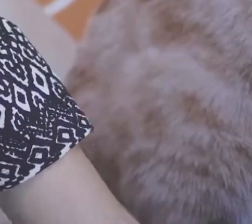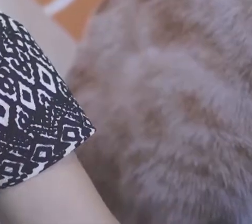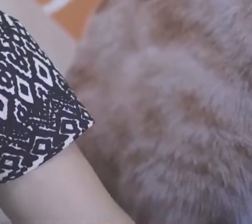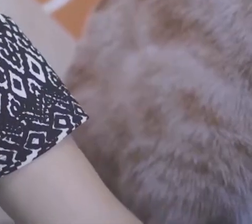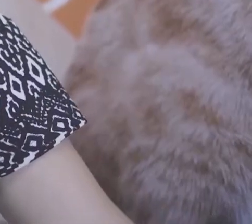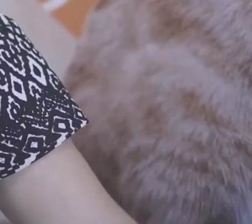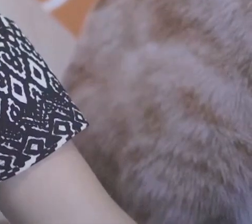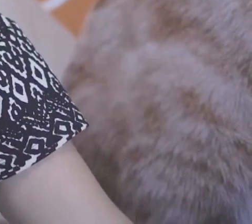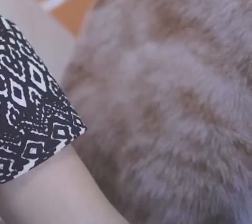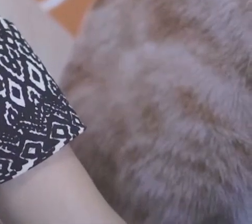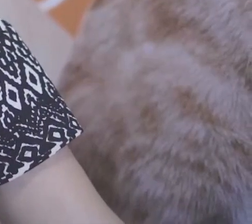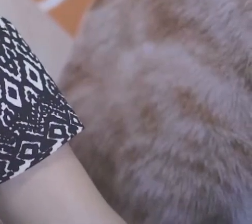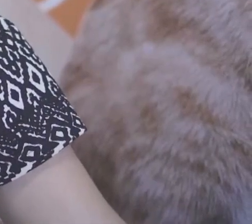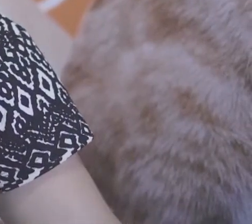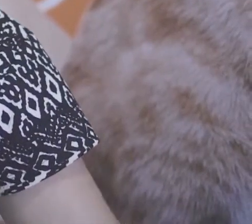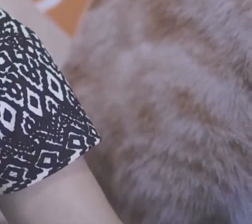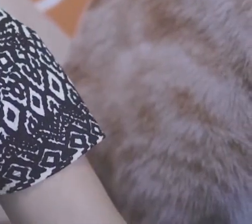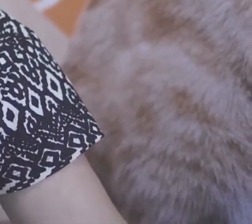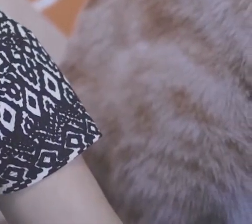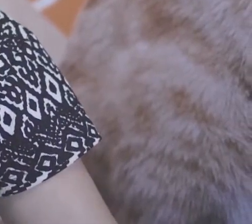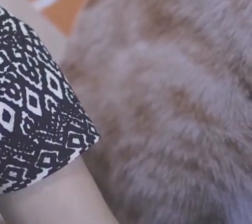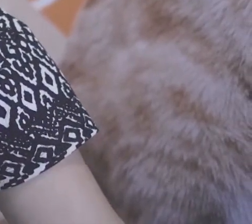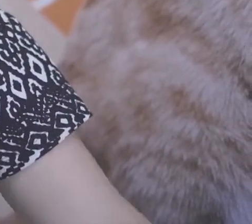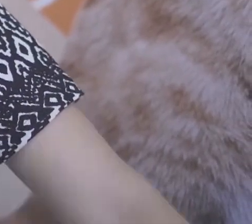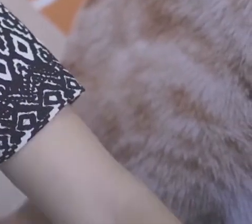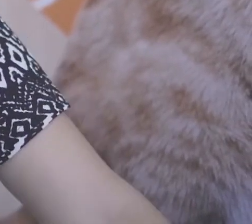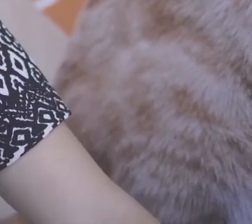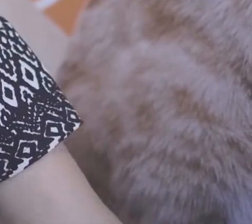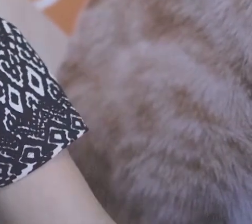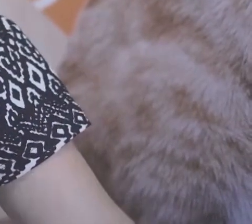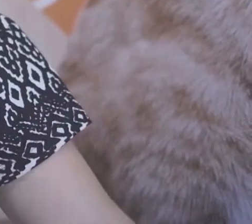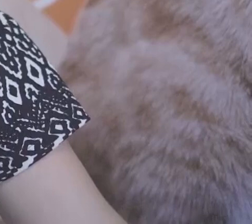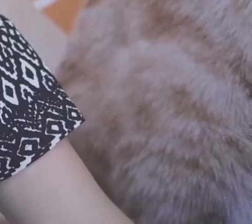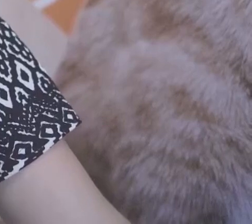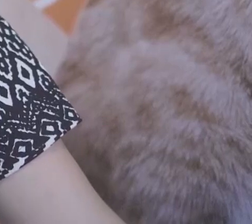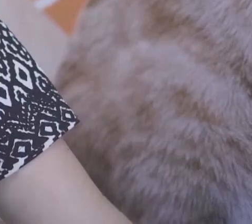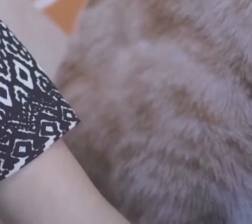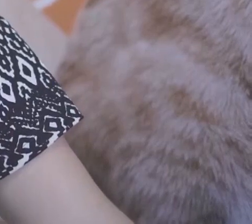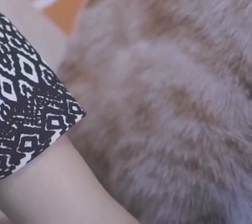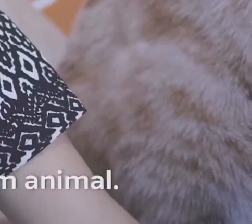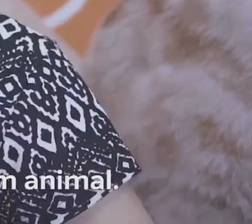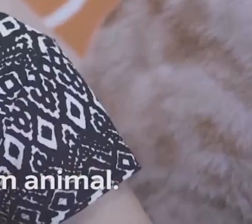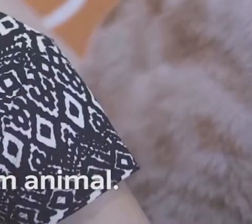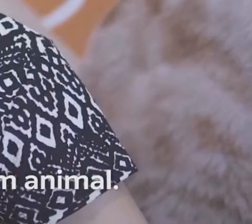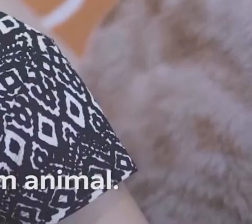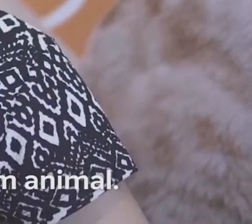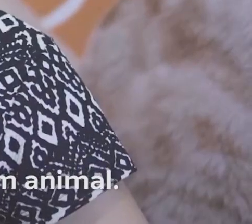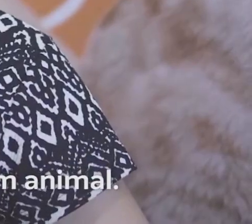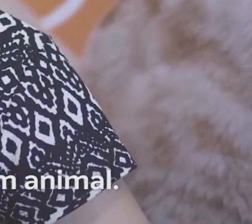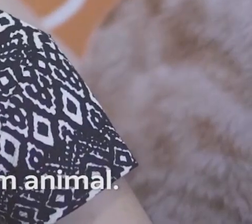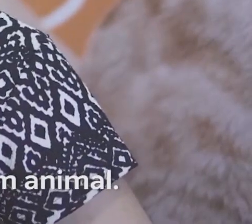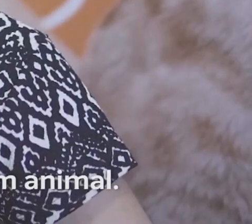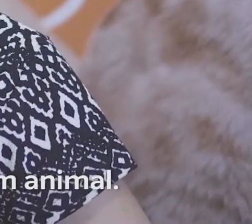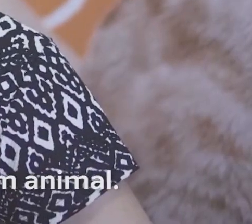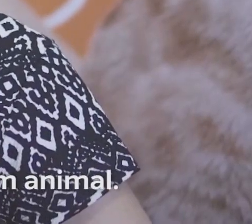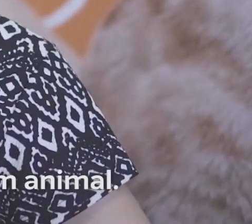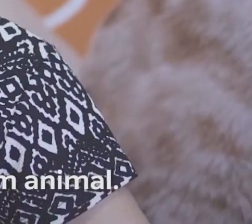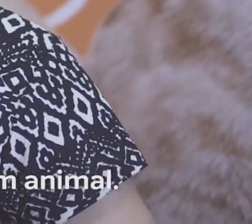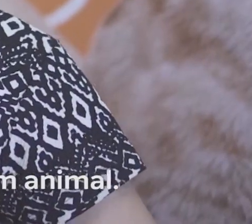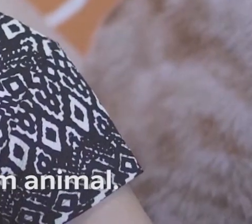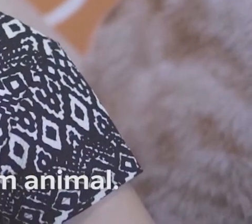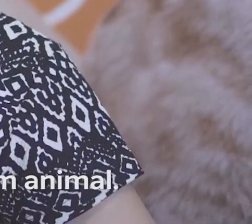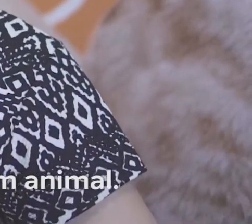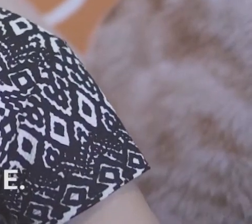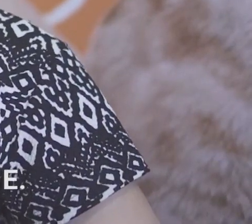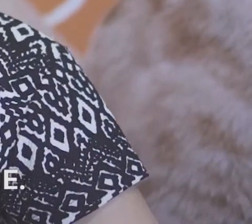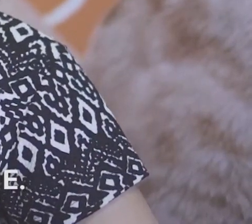Atualmente, em casa, são 38 animais, entre adultos e filhotes, todos de resgates. 2 a 3 vezes por semana, estou